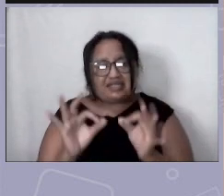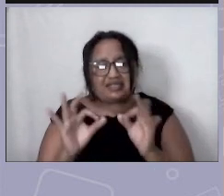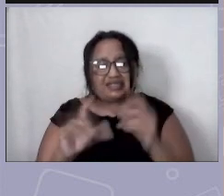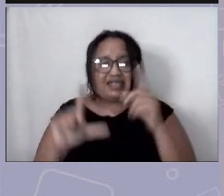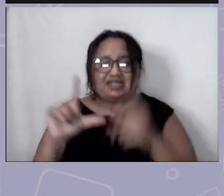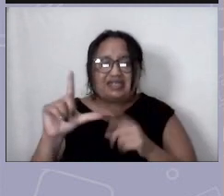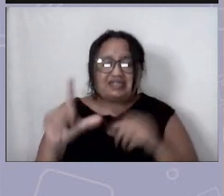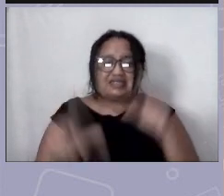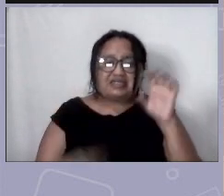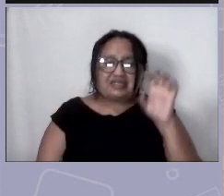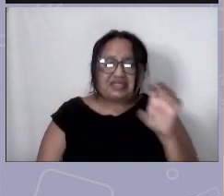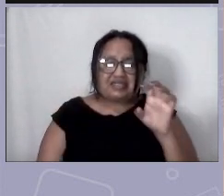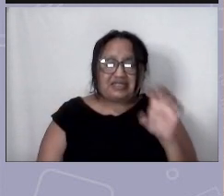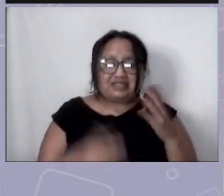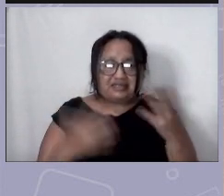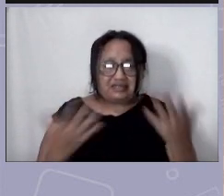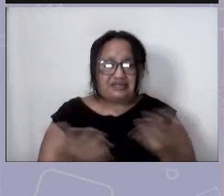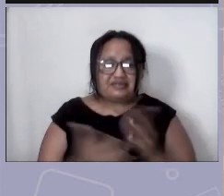afetam todos os níveis